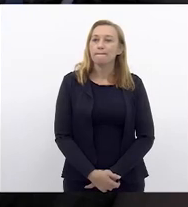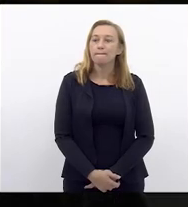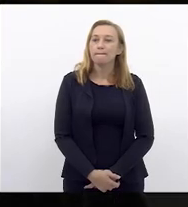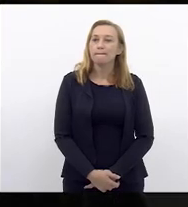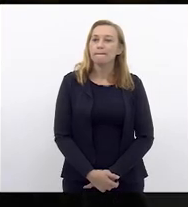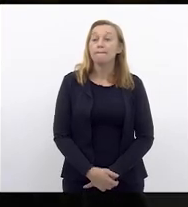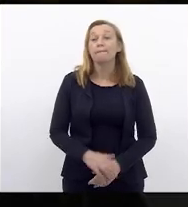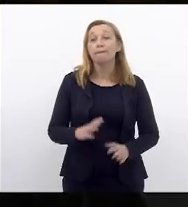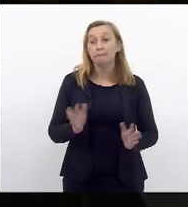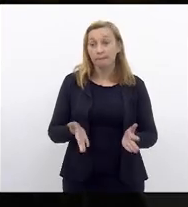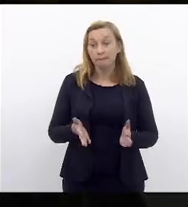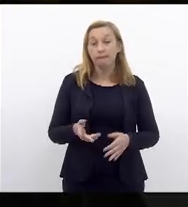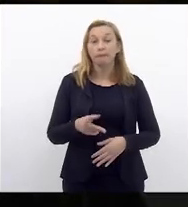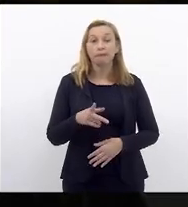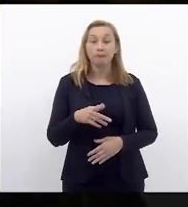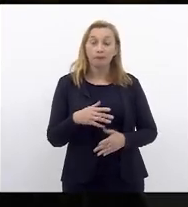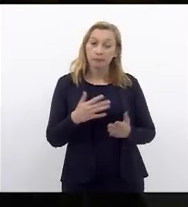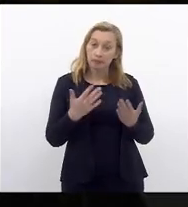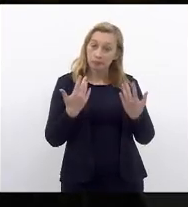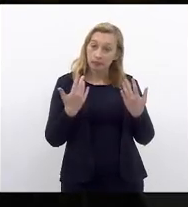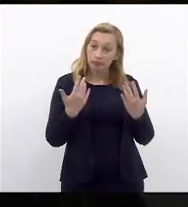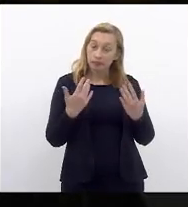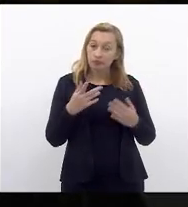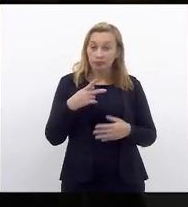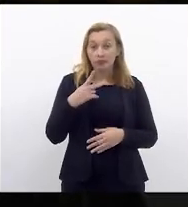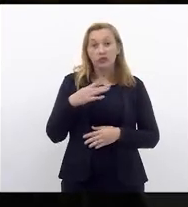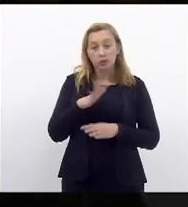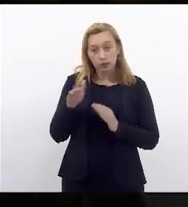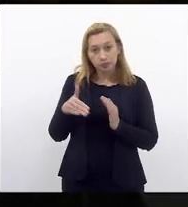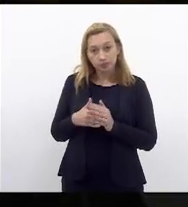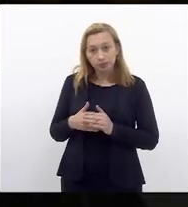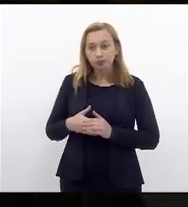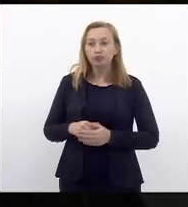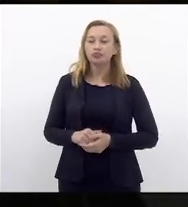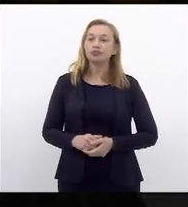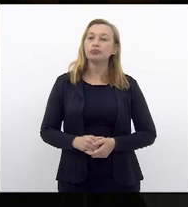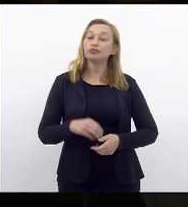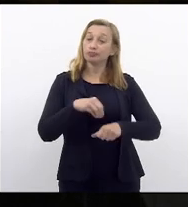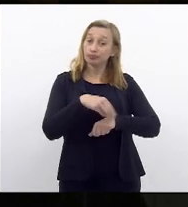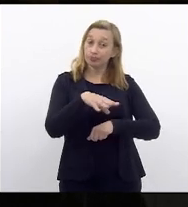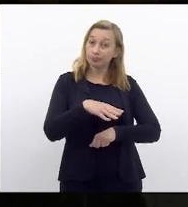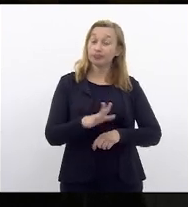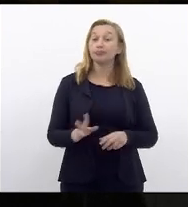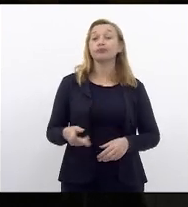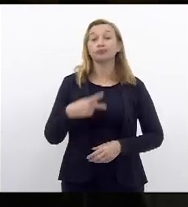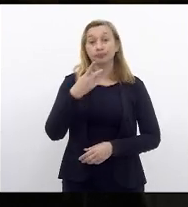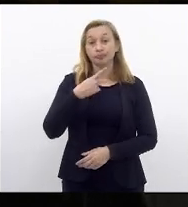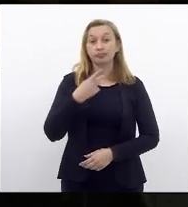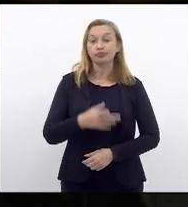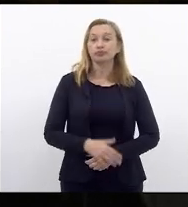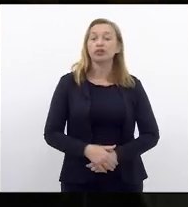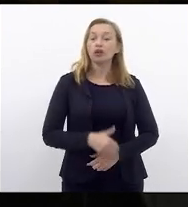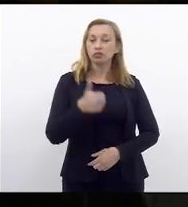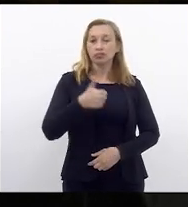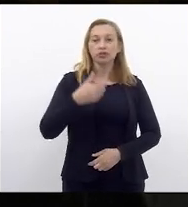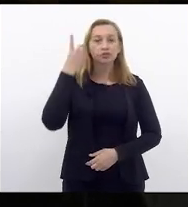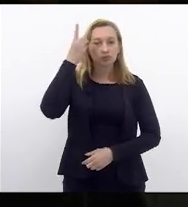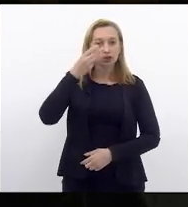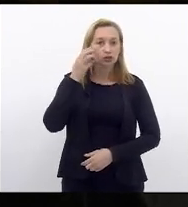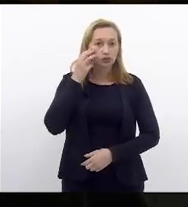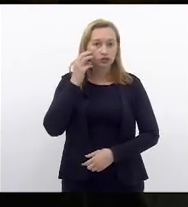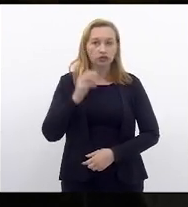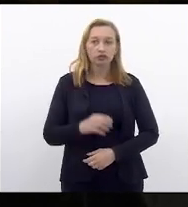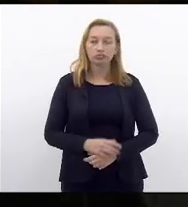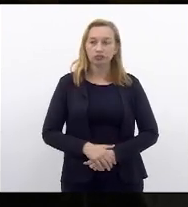Já que eu cumprimentei já a todos, vamos à indicação. Primeiro, deputado Valdeque,